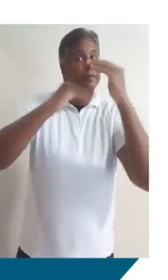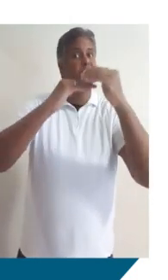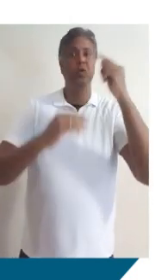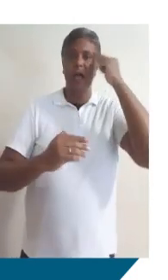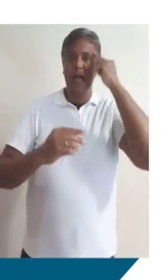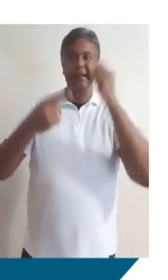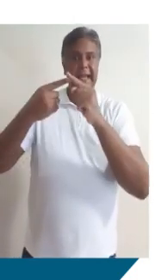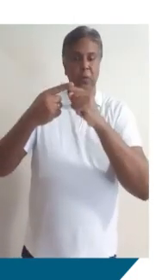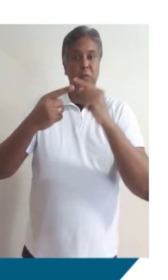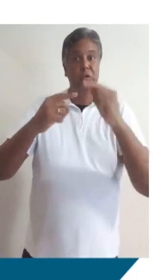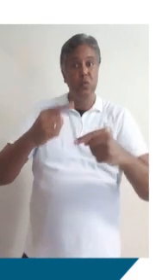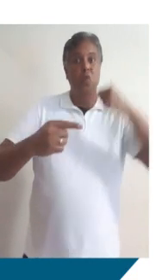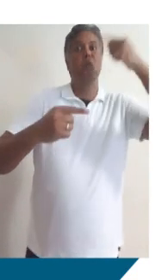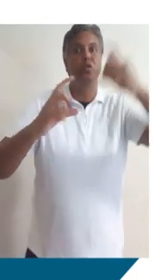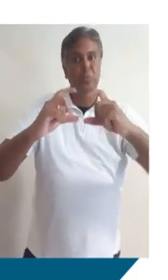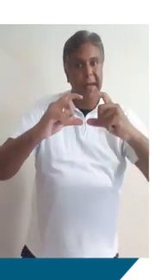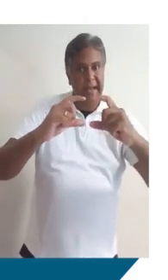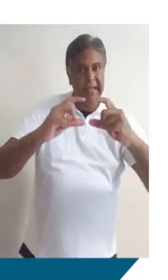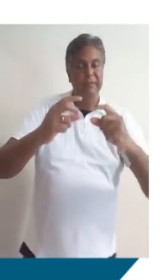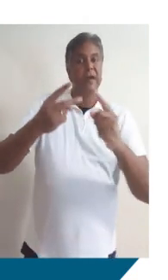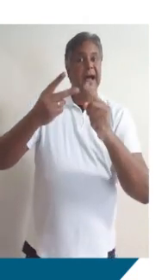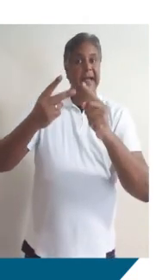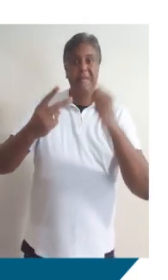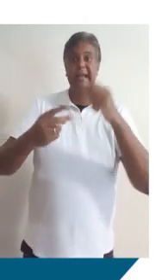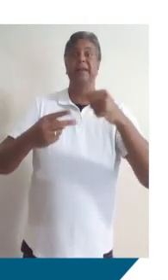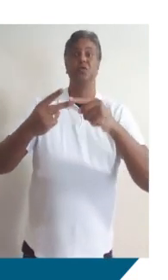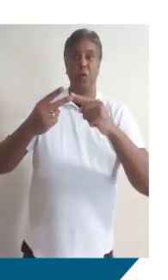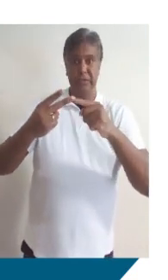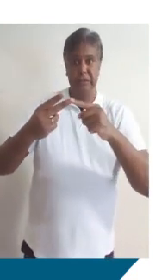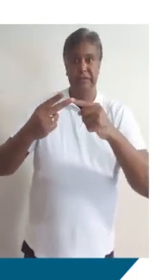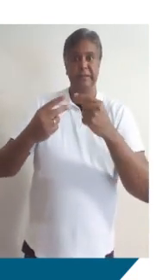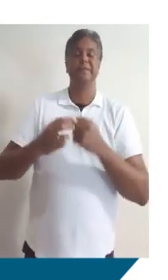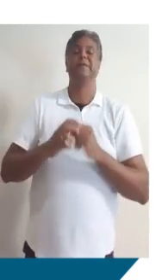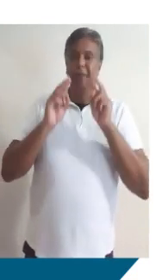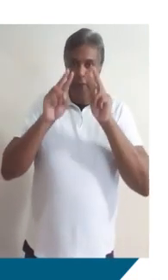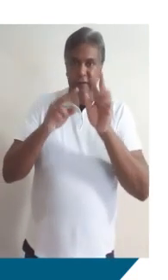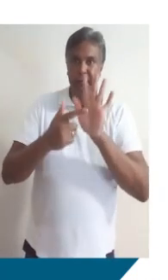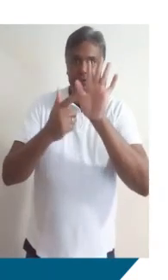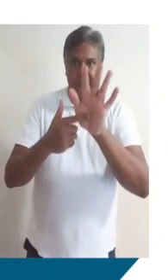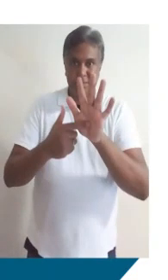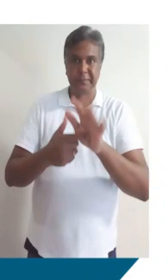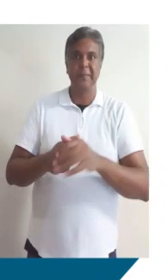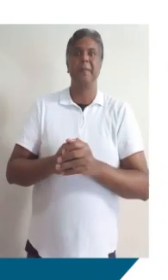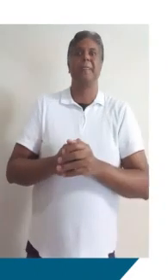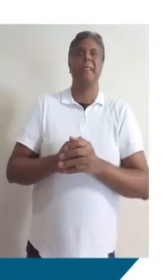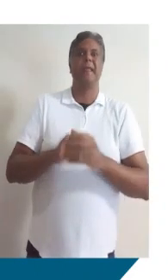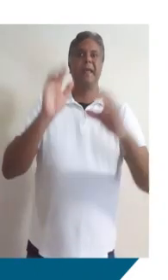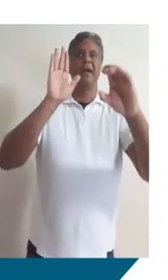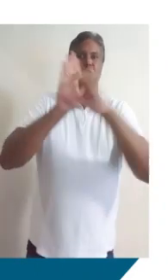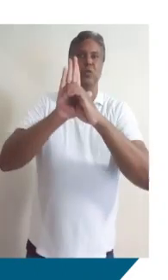no outro parágrafo será desenvolvido a ideia 2. Vamos ver? A Constituição Cidadã